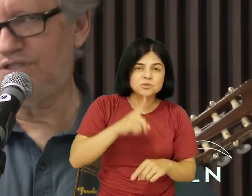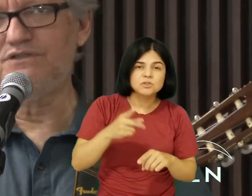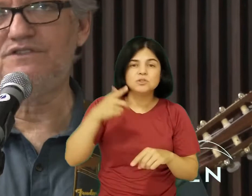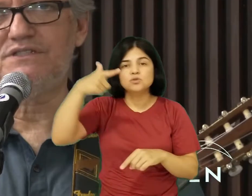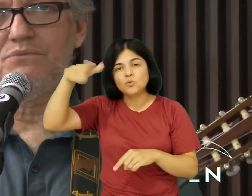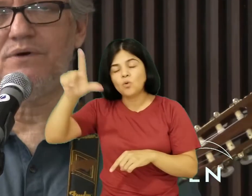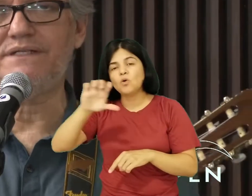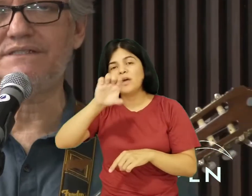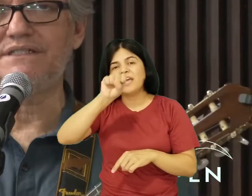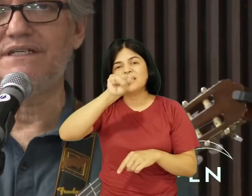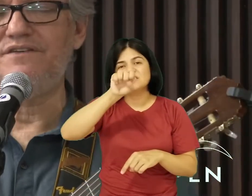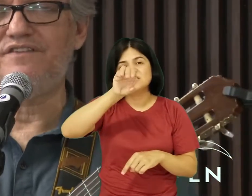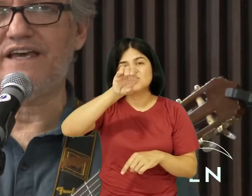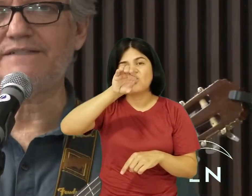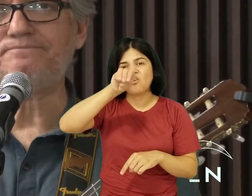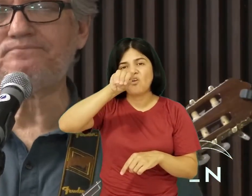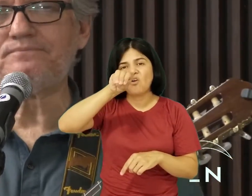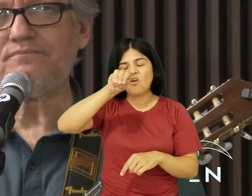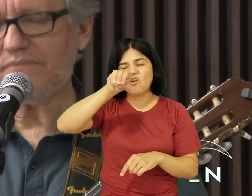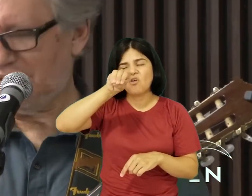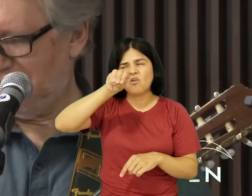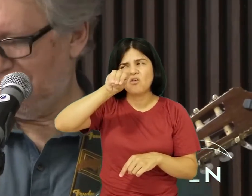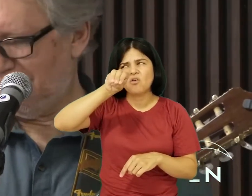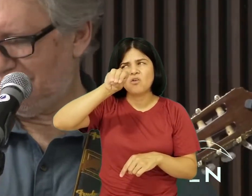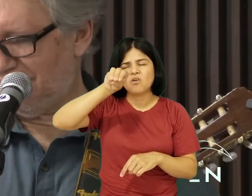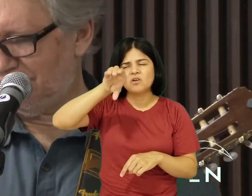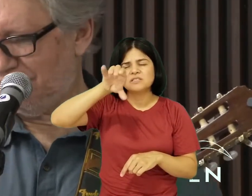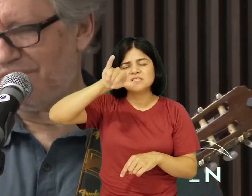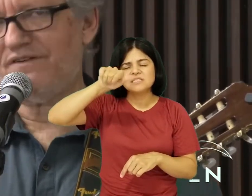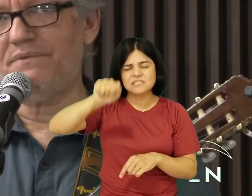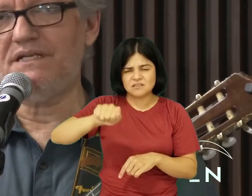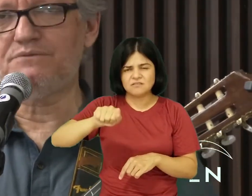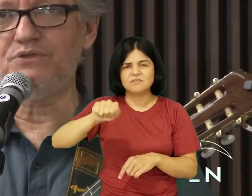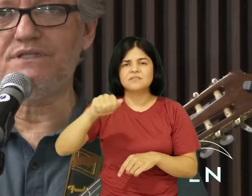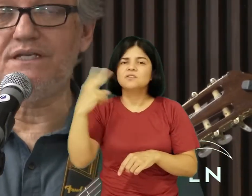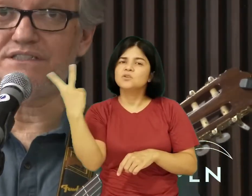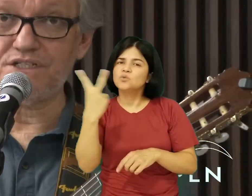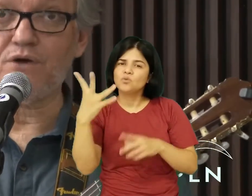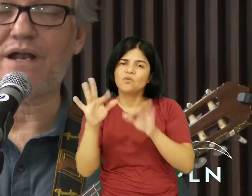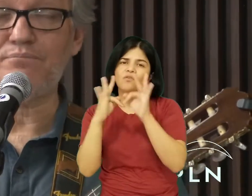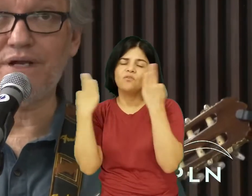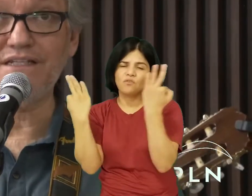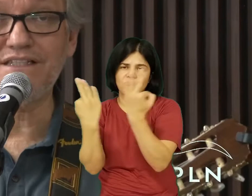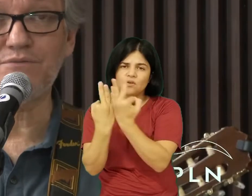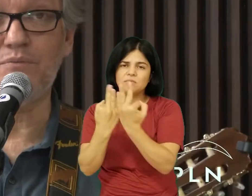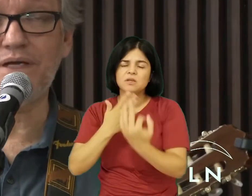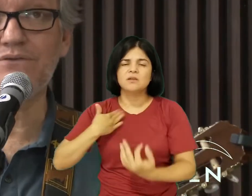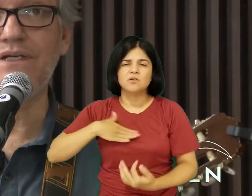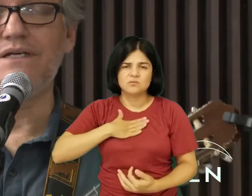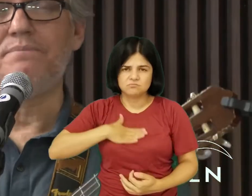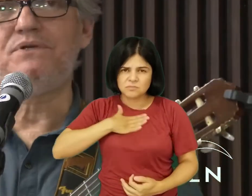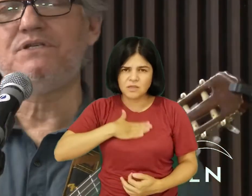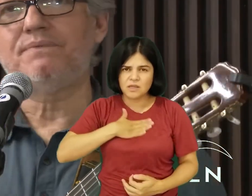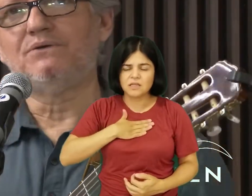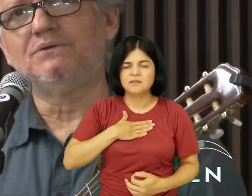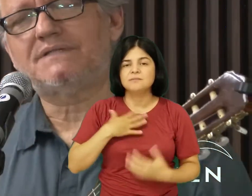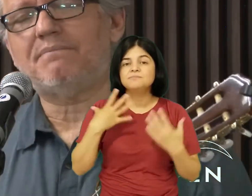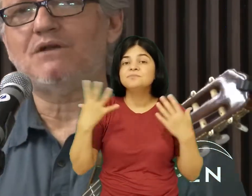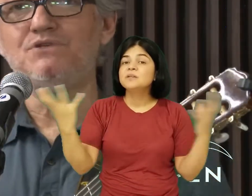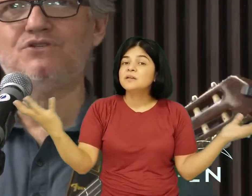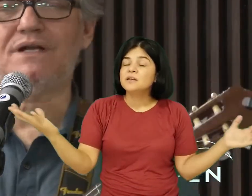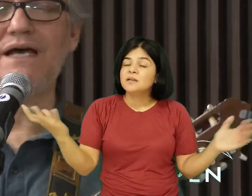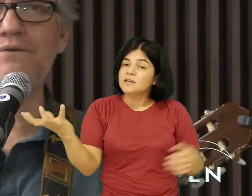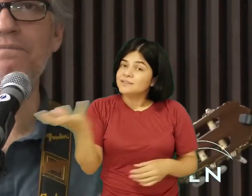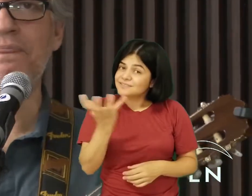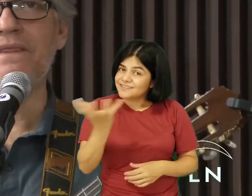pastor Silvio Simões e Vera, e são também famílias muito queridas. A gente quer orar por eles nesse momento, pedir pelo